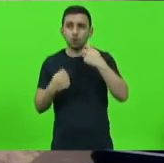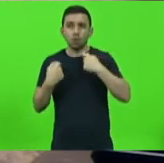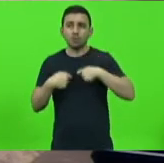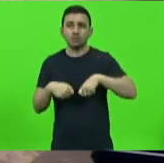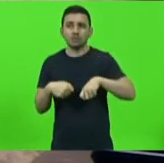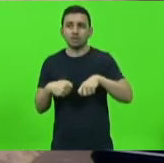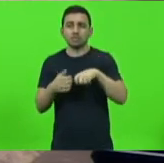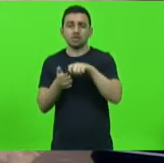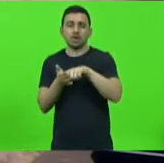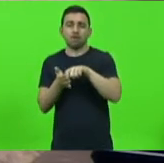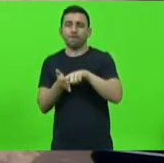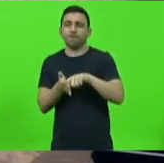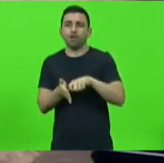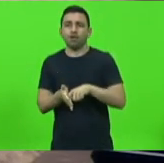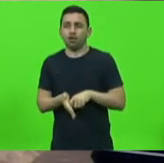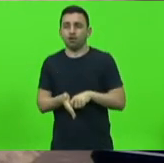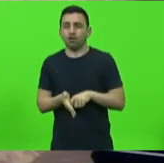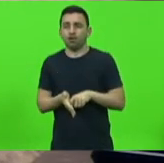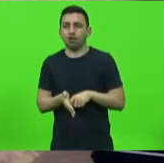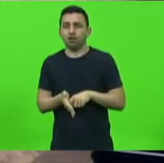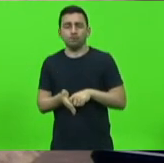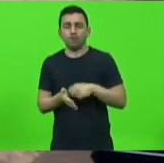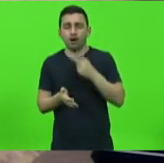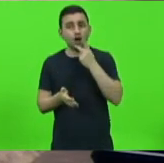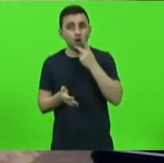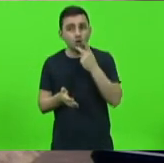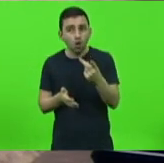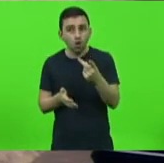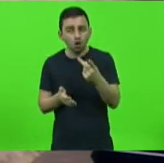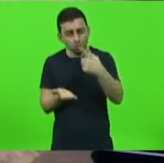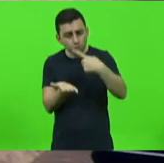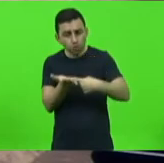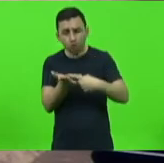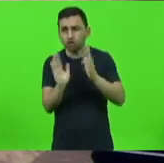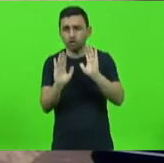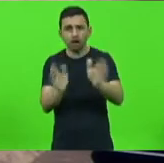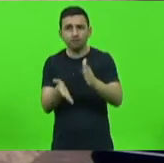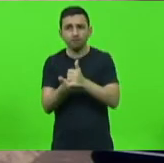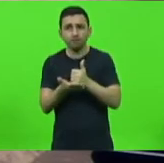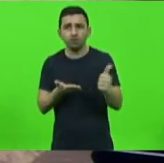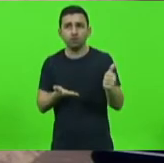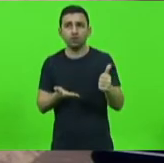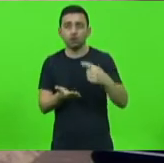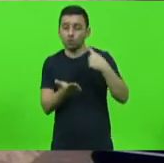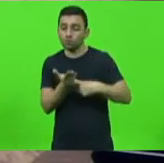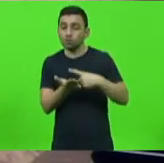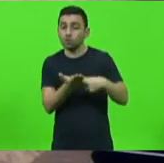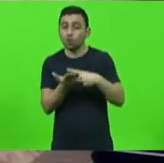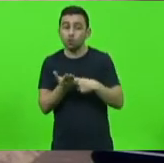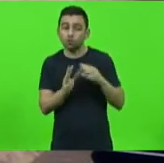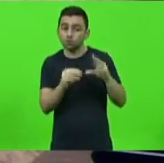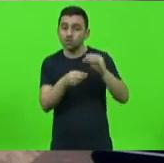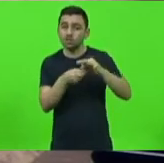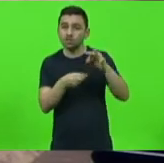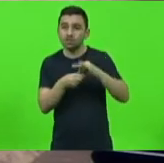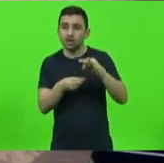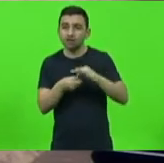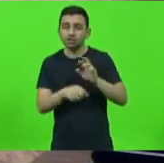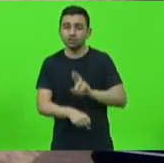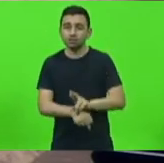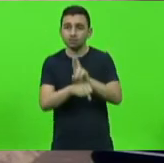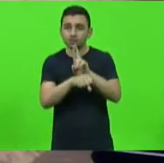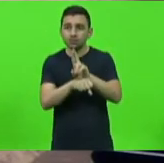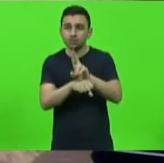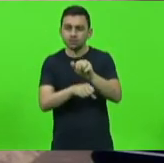que se dá a palavra. E a palavra foi dada em cima de um acordo que as entidades que representam todos os setores